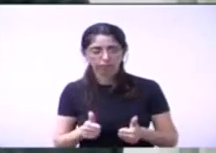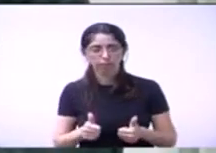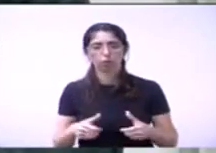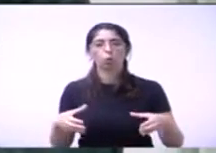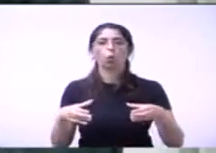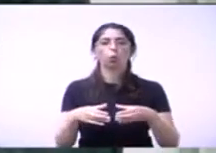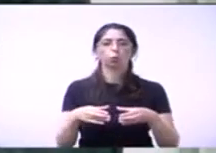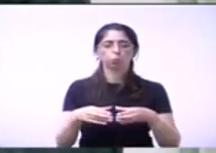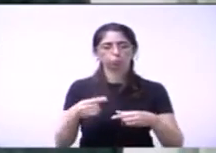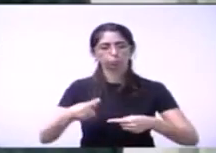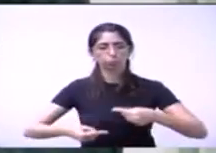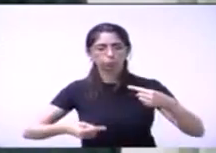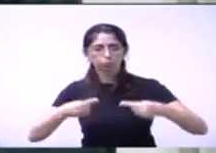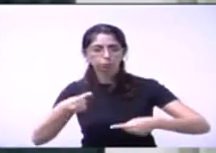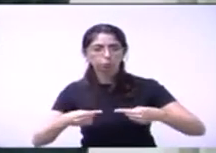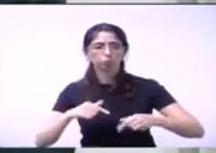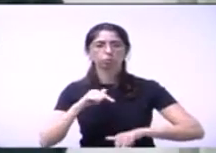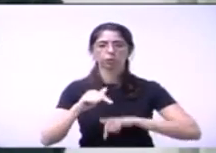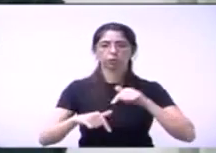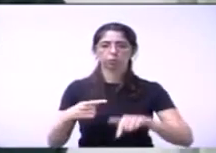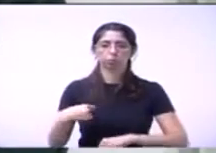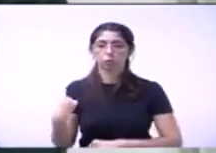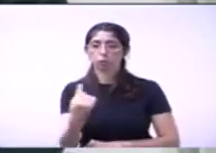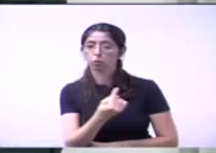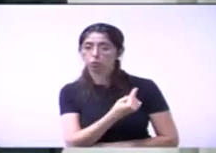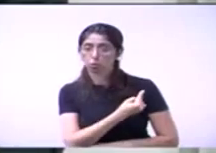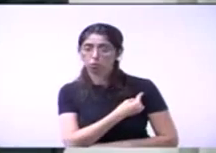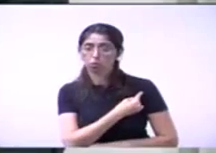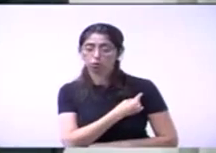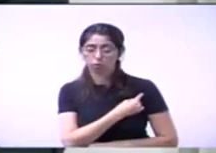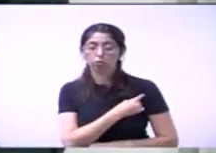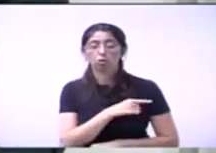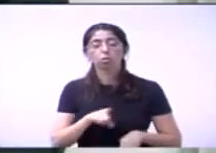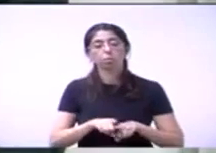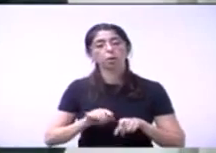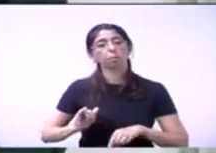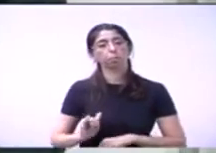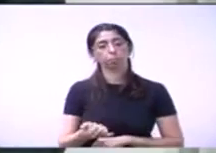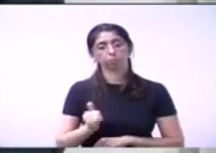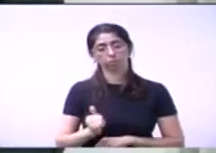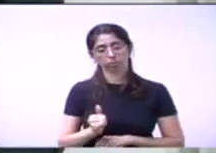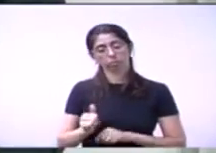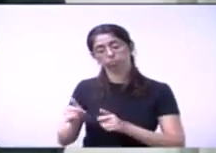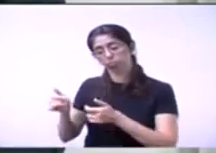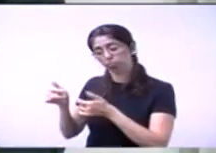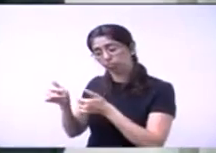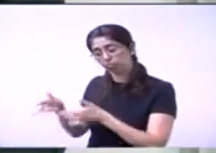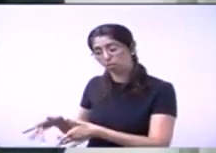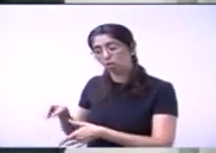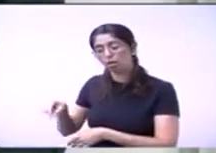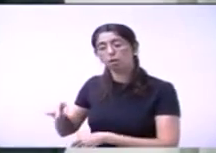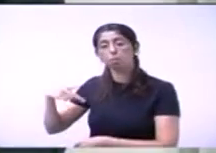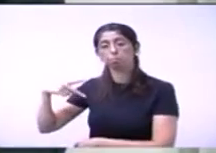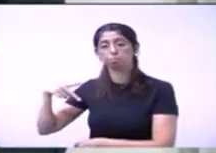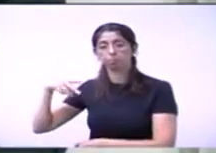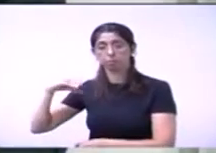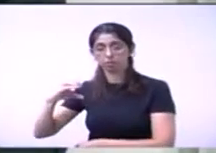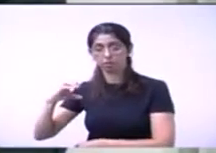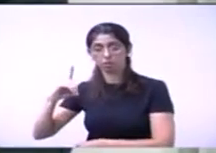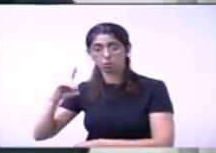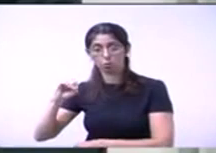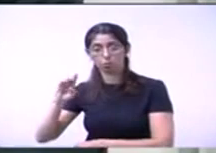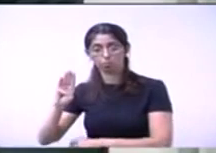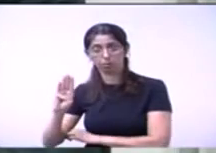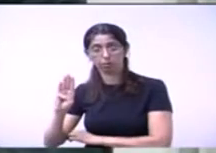trabalhos. Eu também aproveitei a janela partidária, saí do PCdoB, a qual eu agradeço a